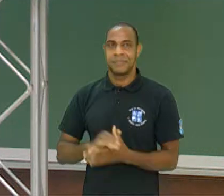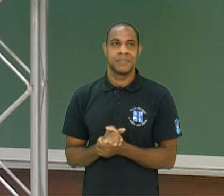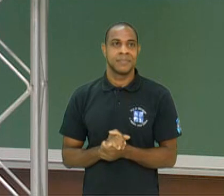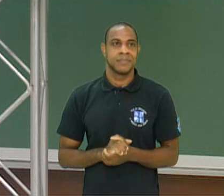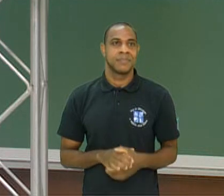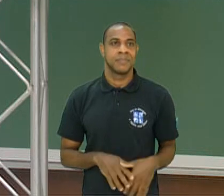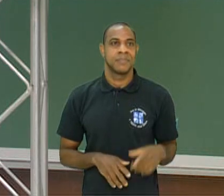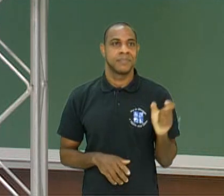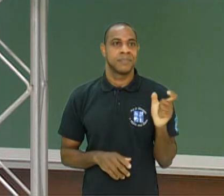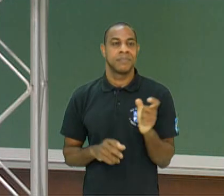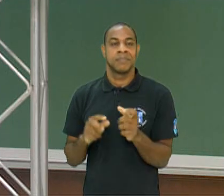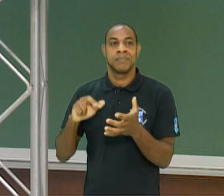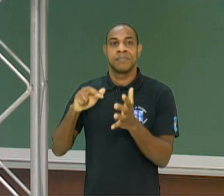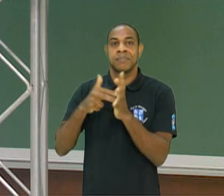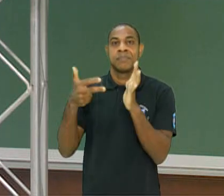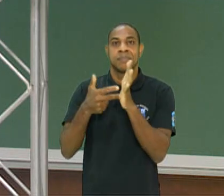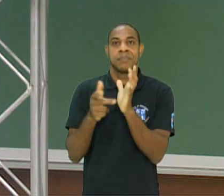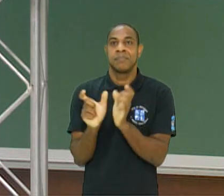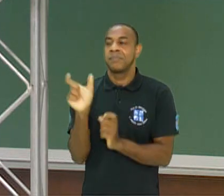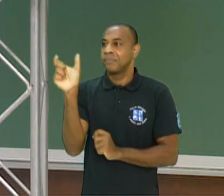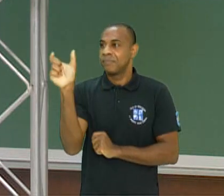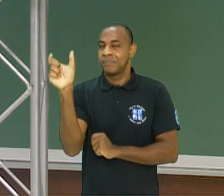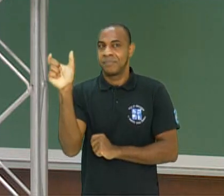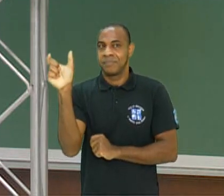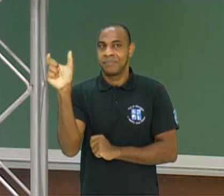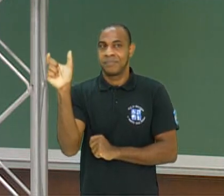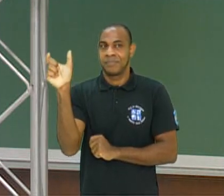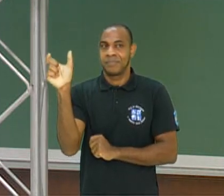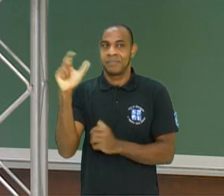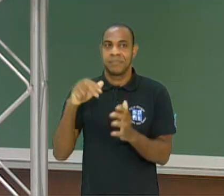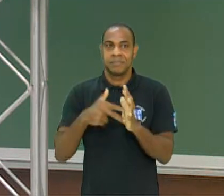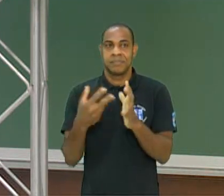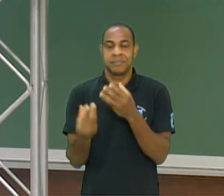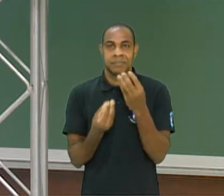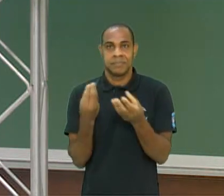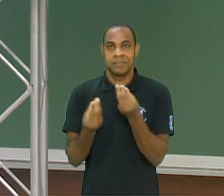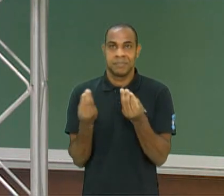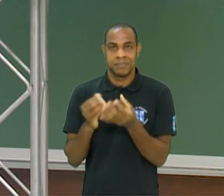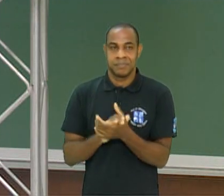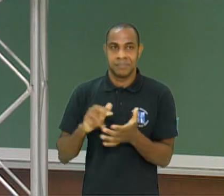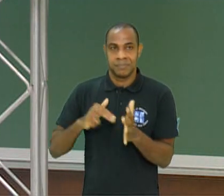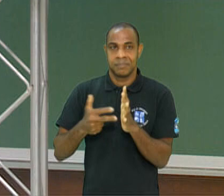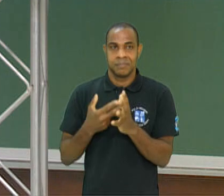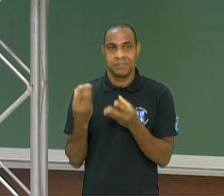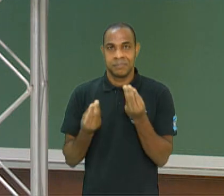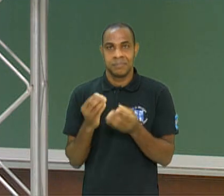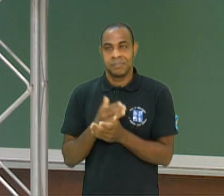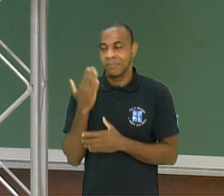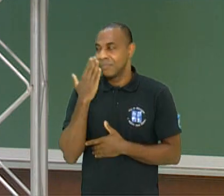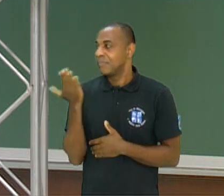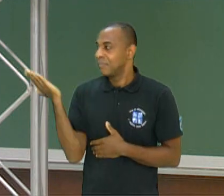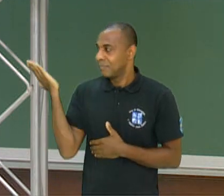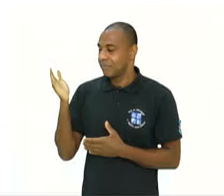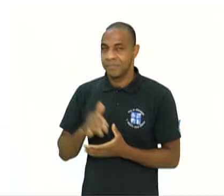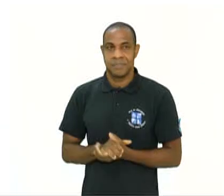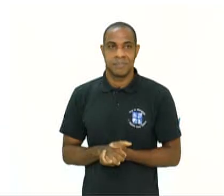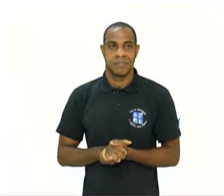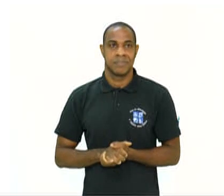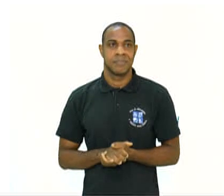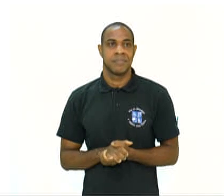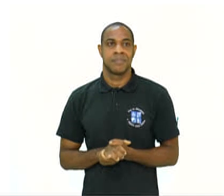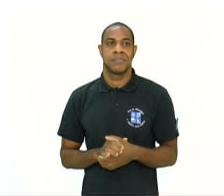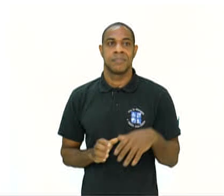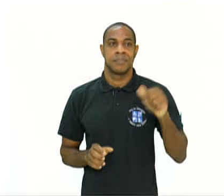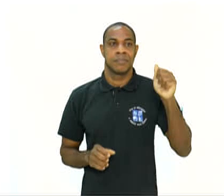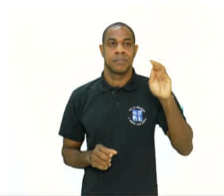aqui? Em inglês, para a palavra assexuado. Having no gender or sexual organs. The one who is either man